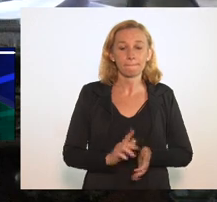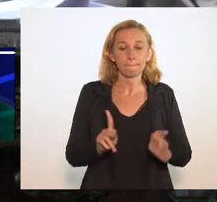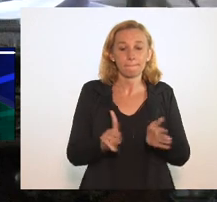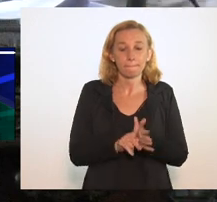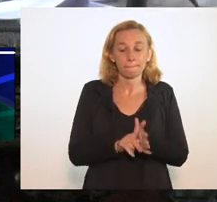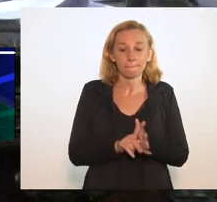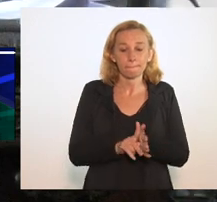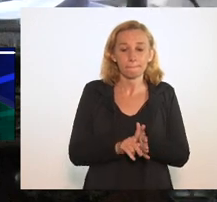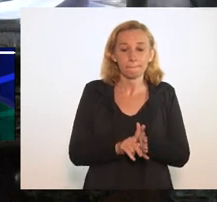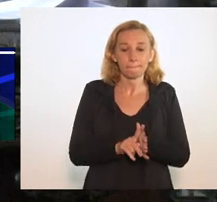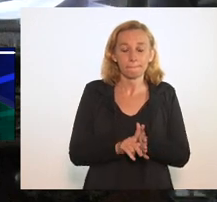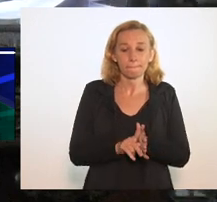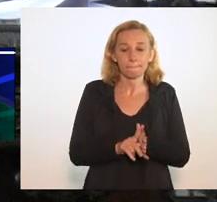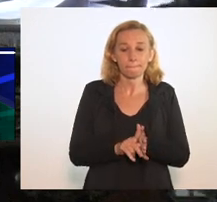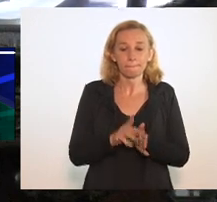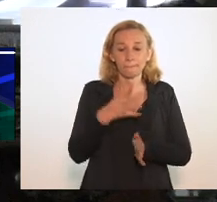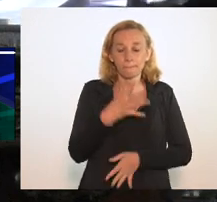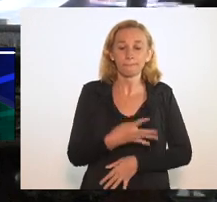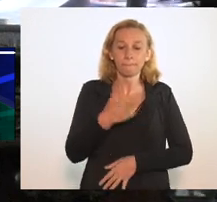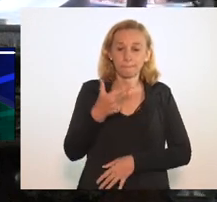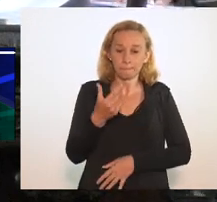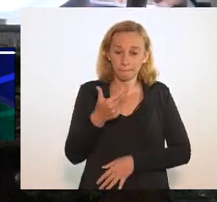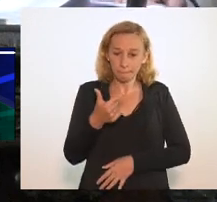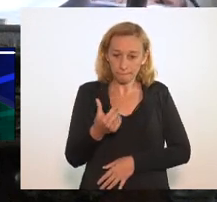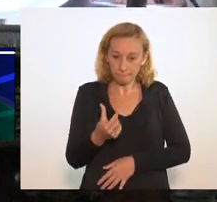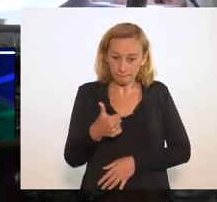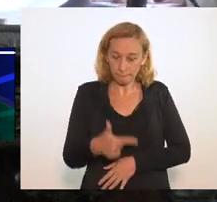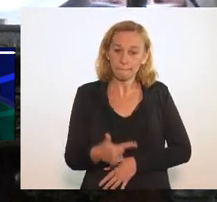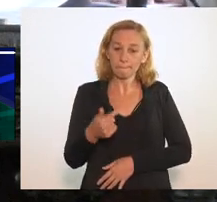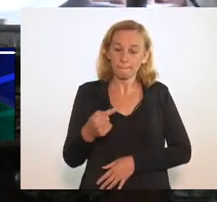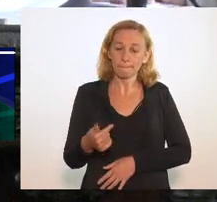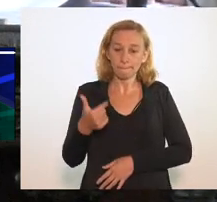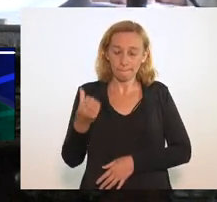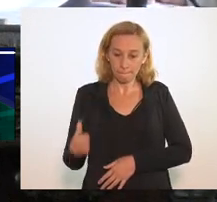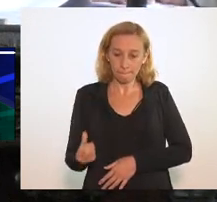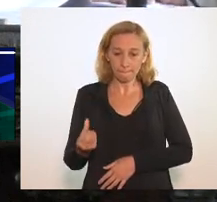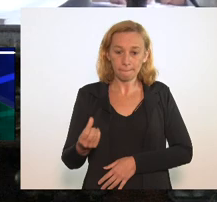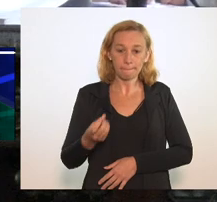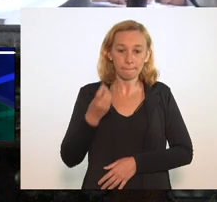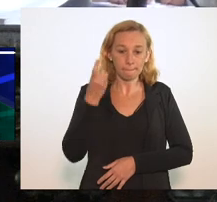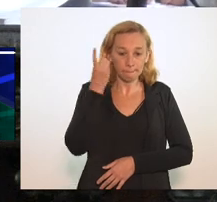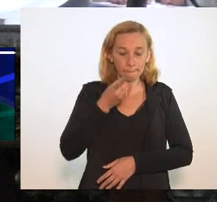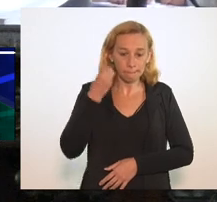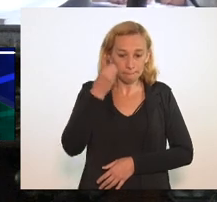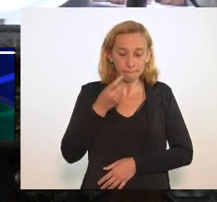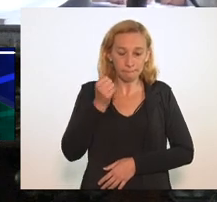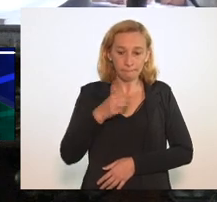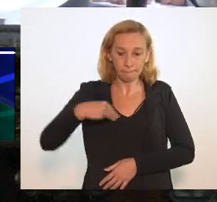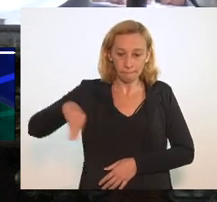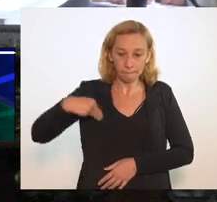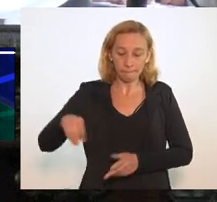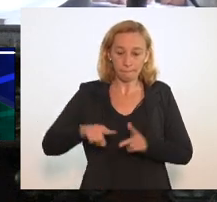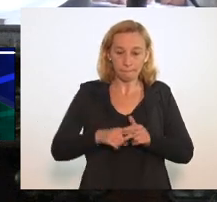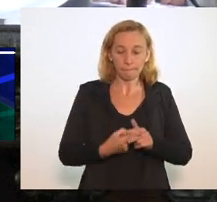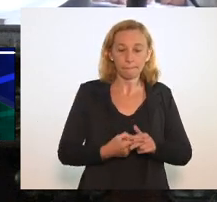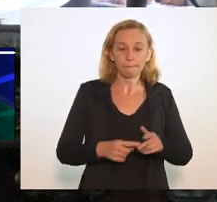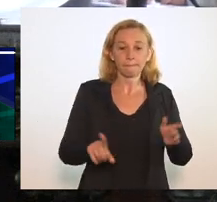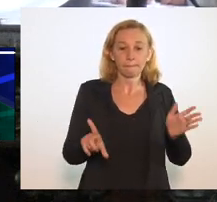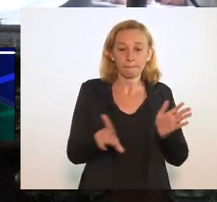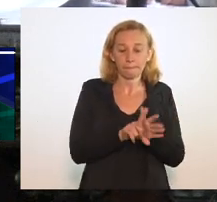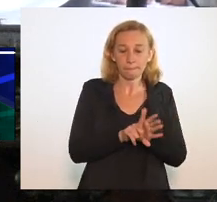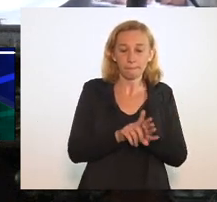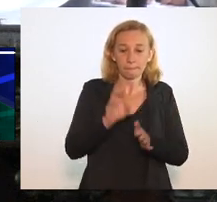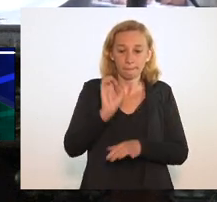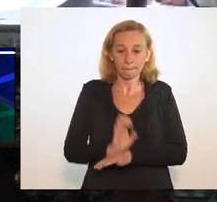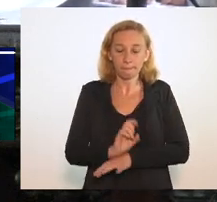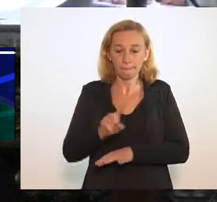Projeto de autoria, projeto 4276, de 18, de autoria do deputado Carlos Mink, que altera a Lei Estadual 7.191. de 6 de janeiro de 16,